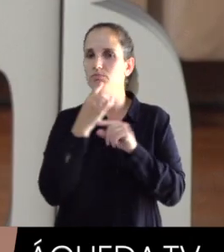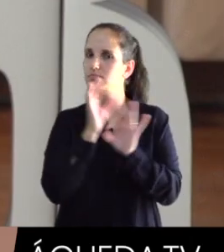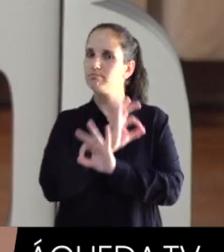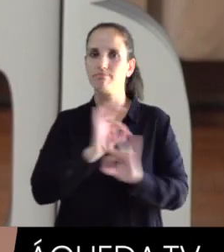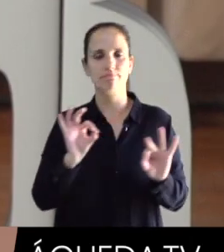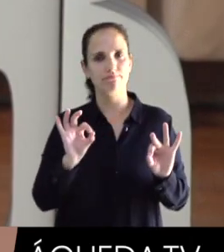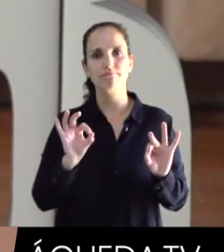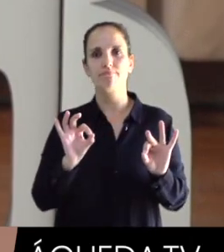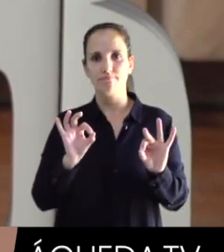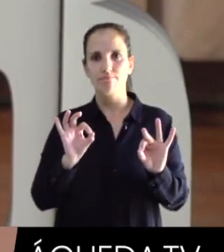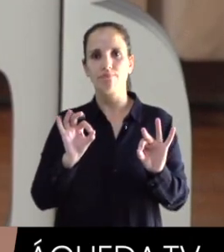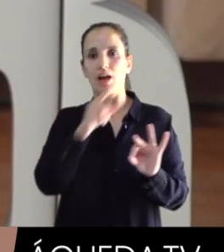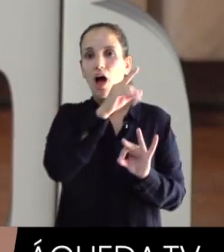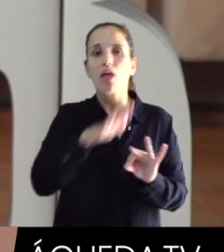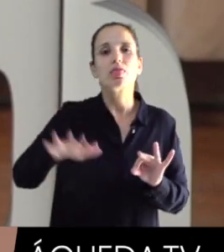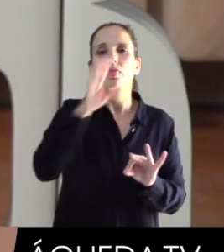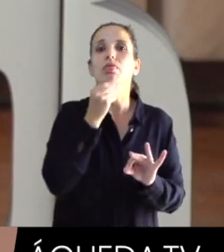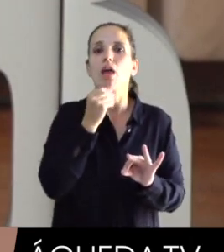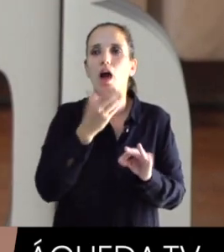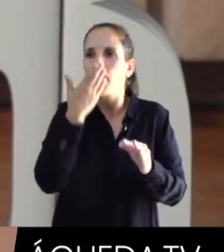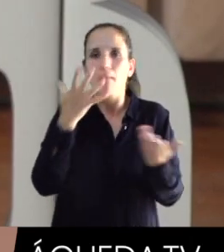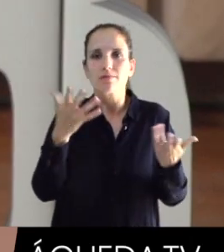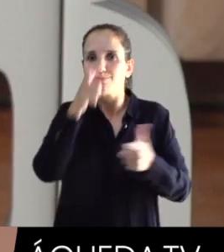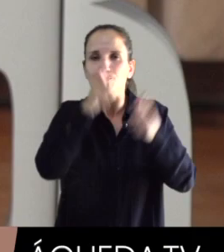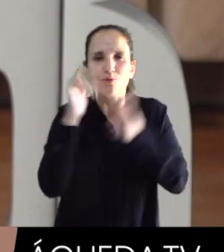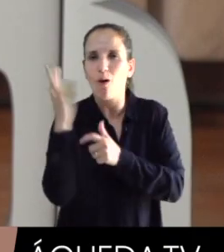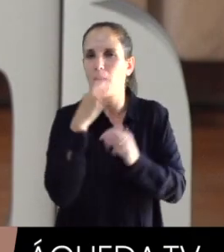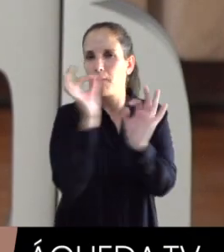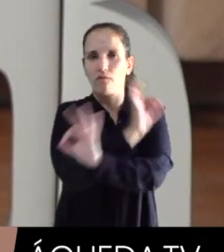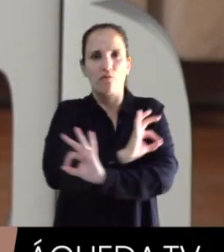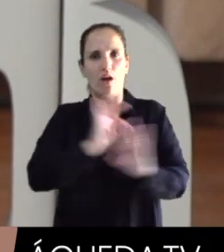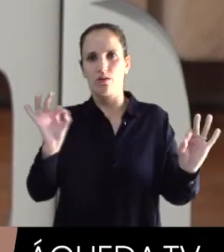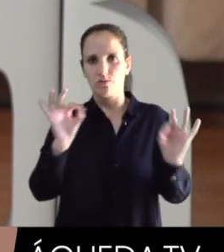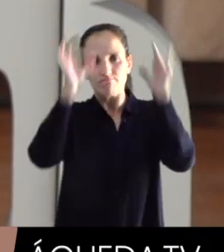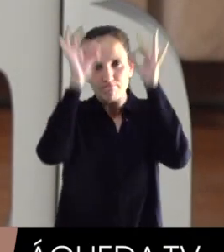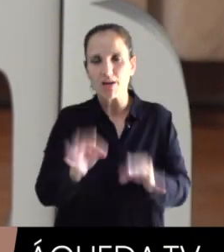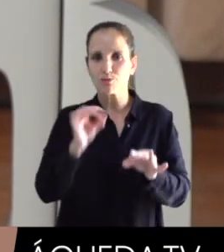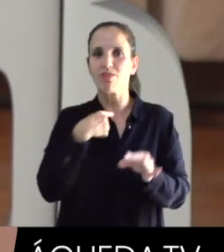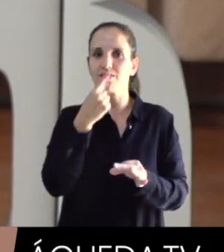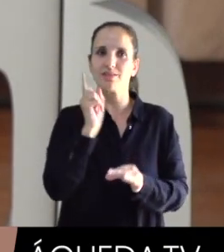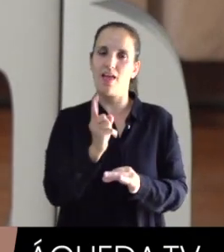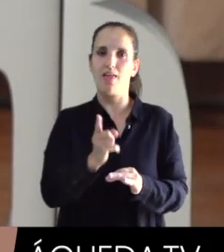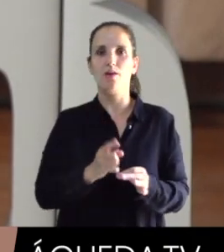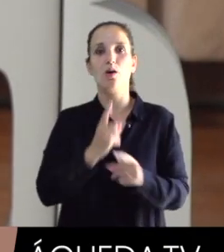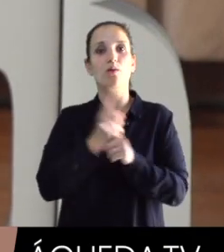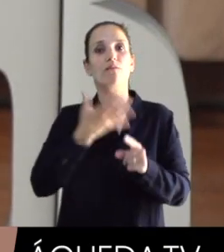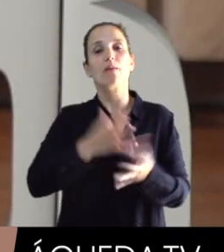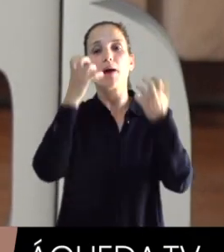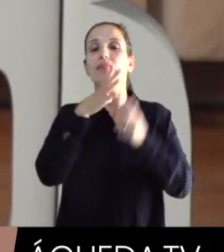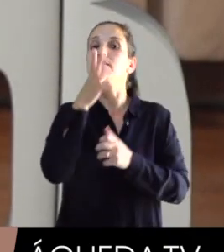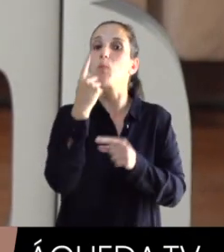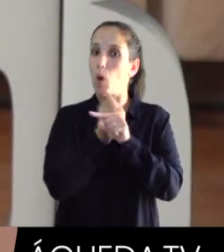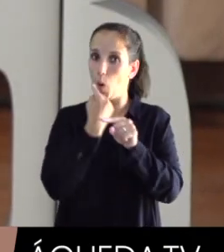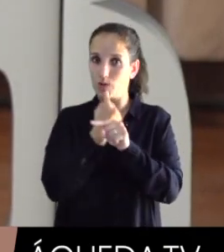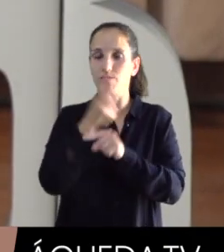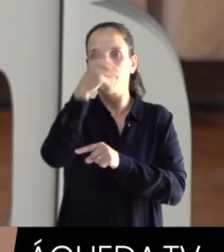que é o mesmo nome. Aquilo é uma terra abençoada e tem gente abençoada. É assim mesmo que se diz. Eu queria-vos dizer que há